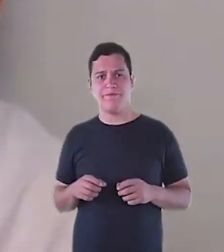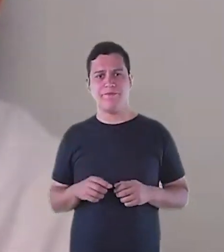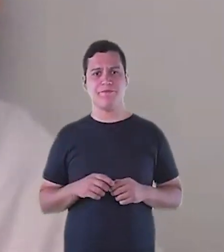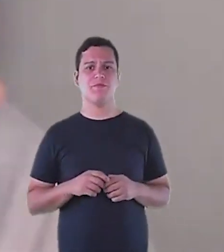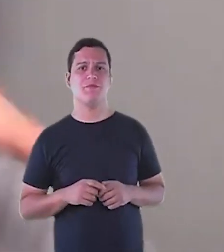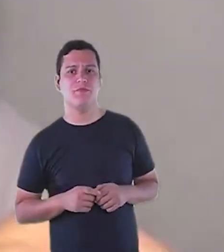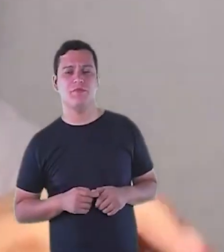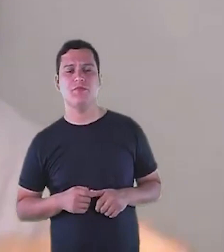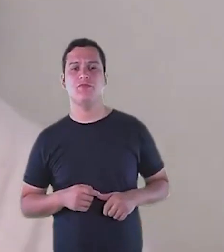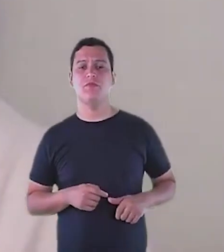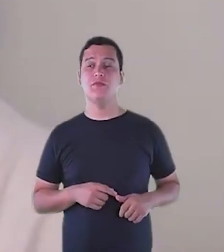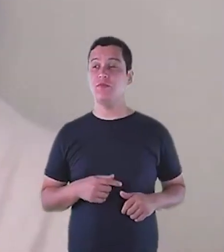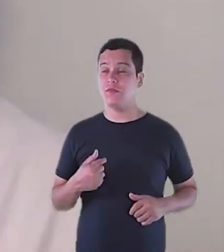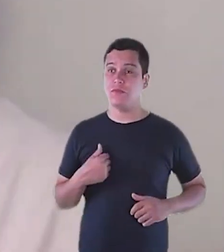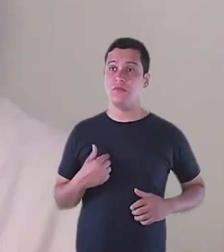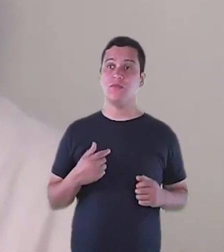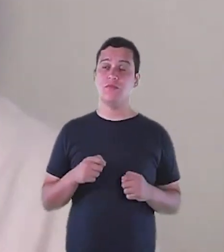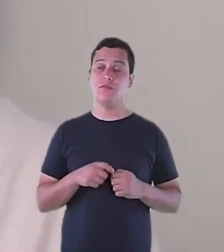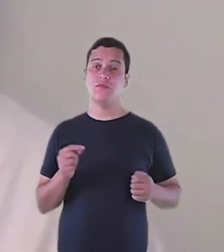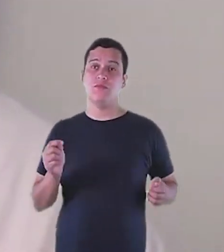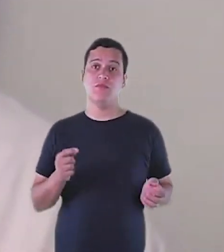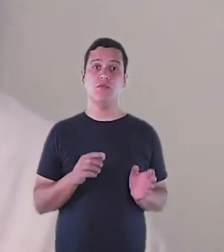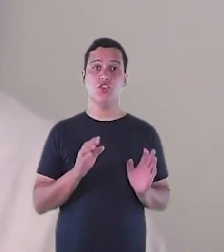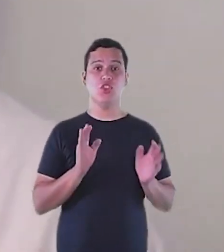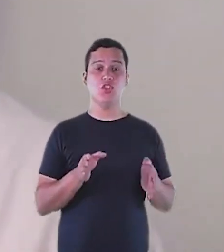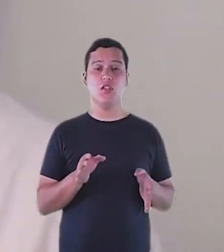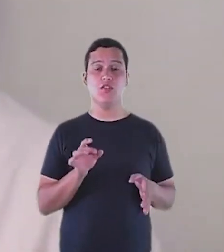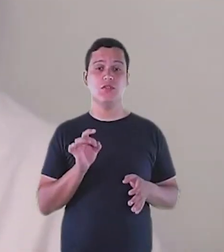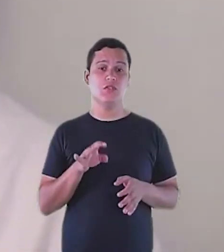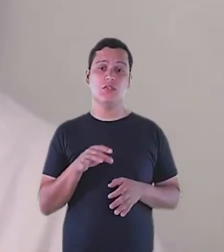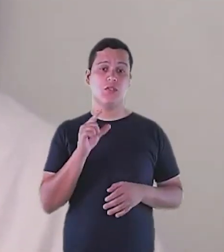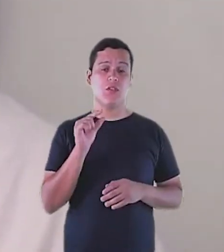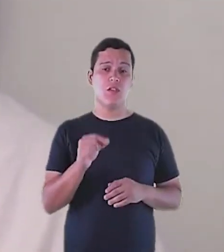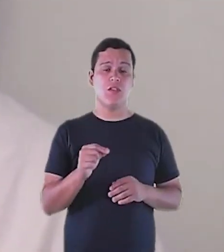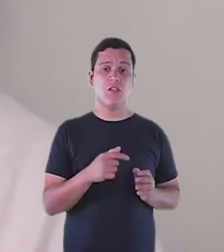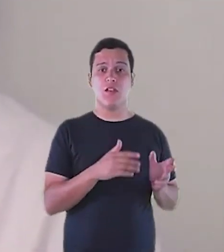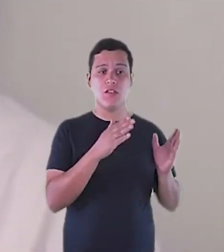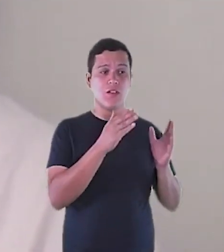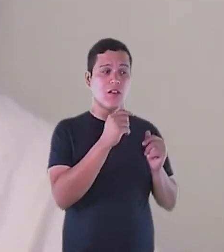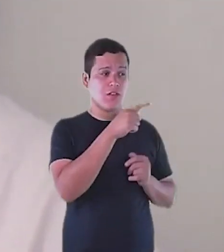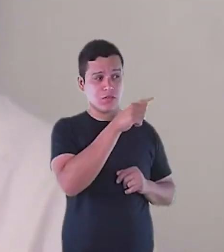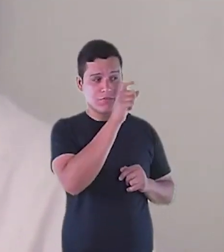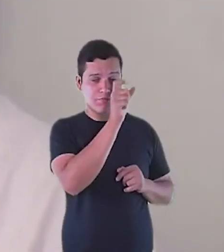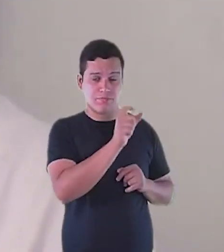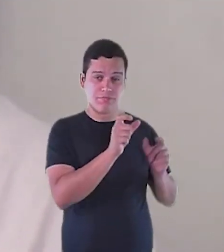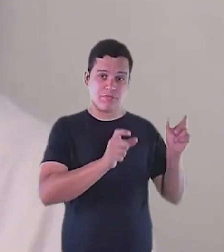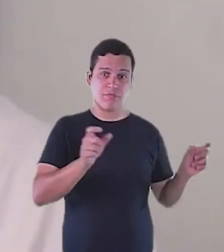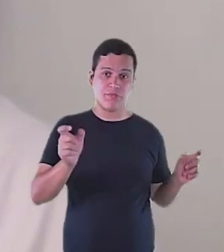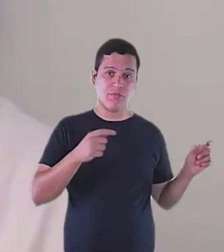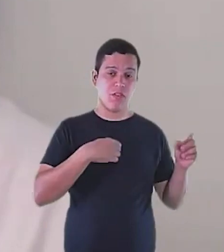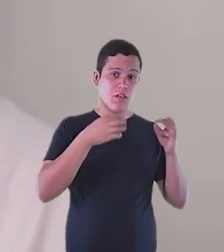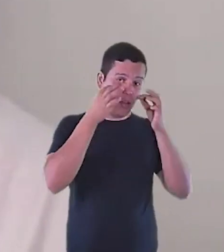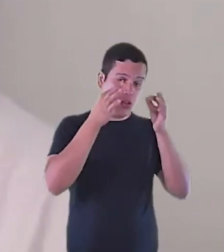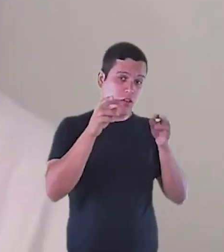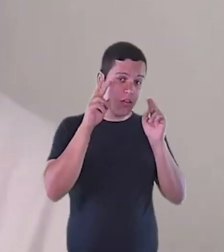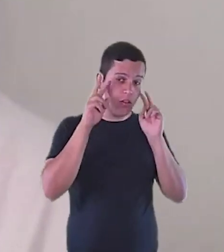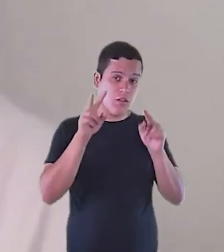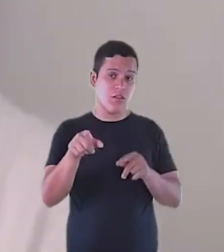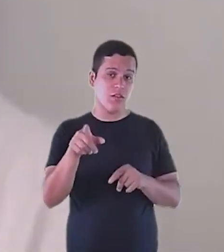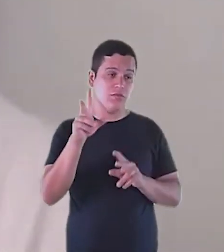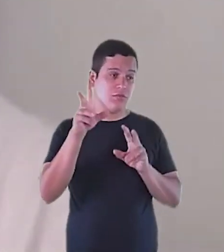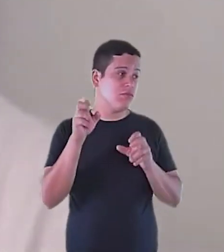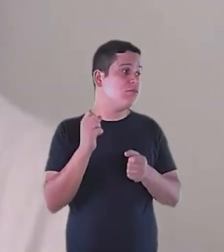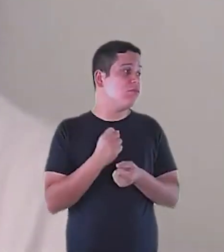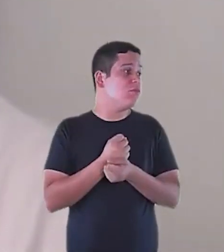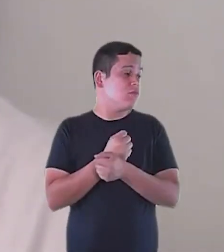olhar sobre esses acontecimentos que interessam especialmente a história que eu estou contando, que é a história da escravidão. Então eu paro